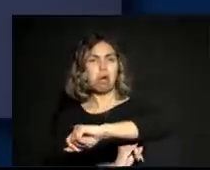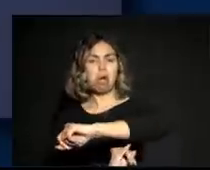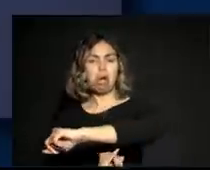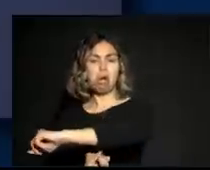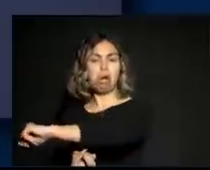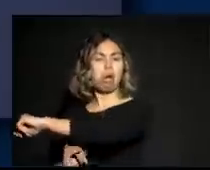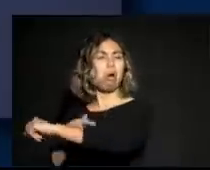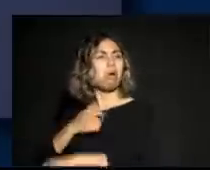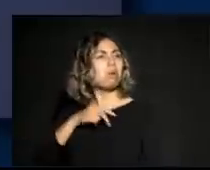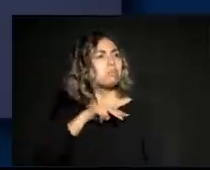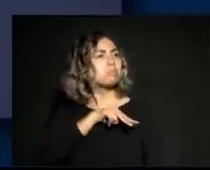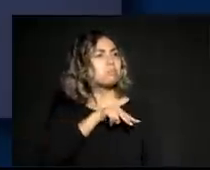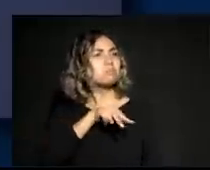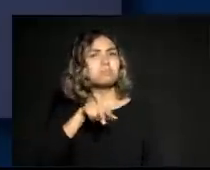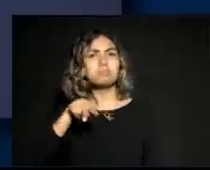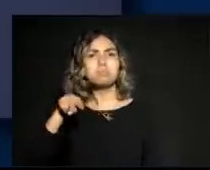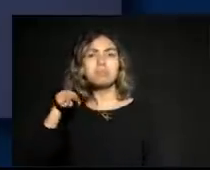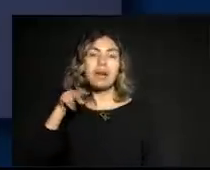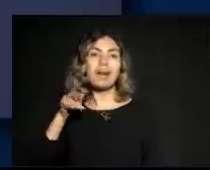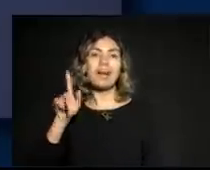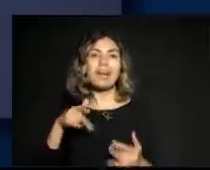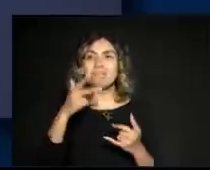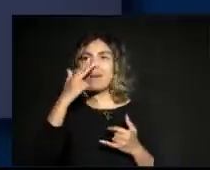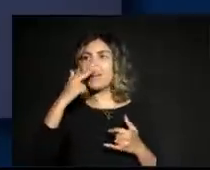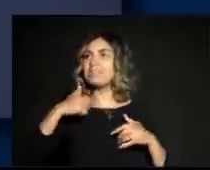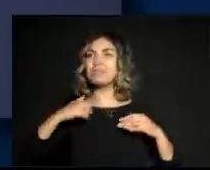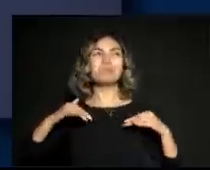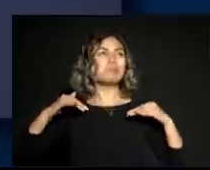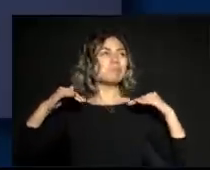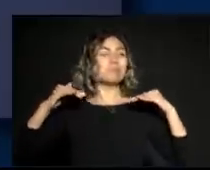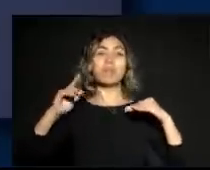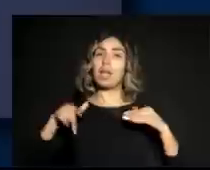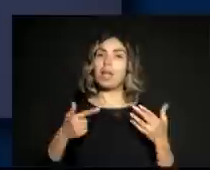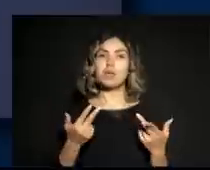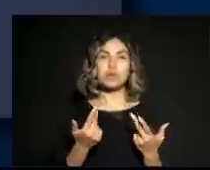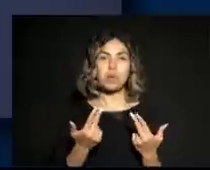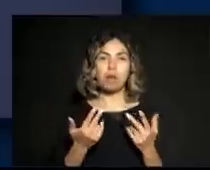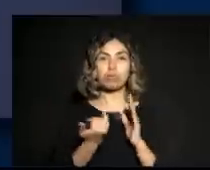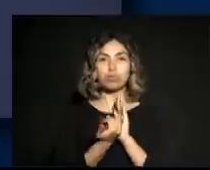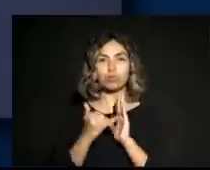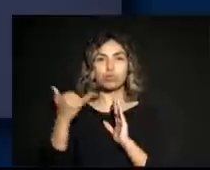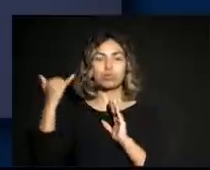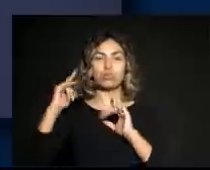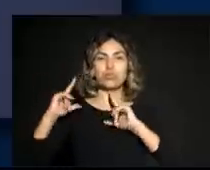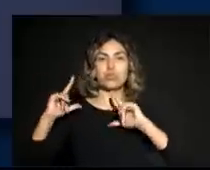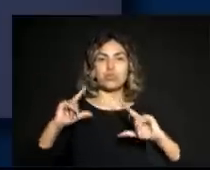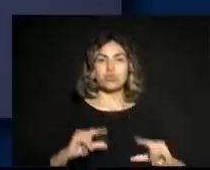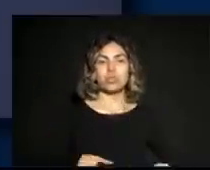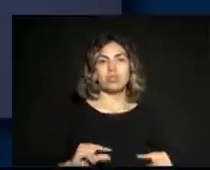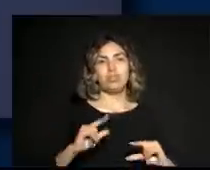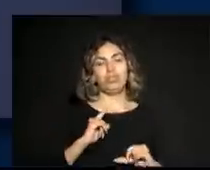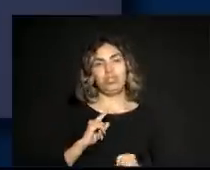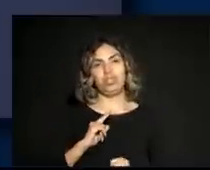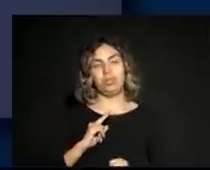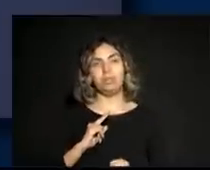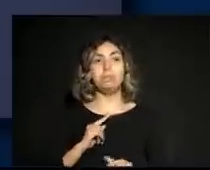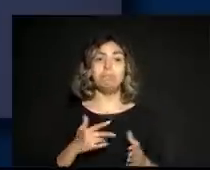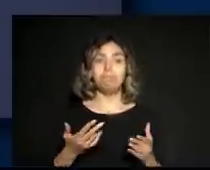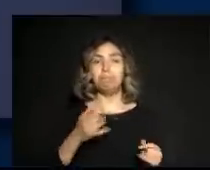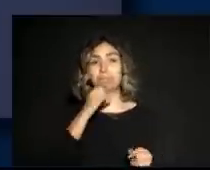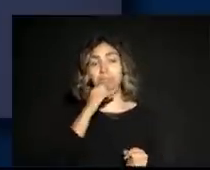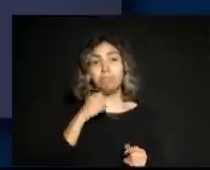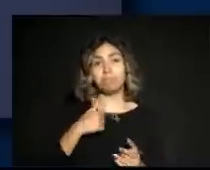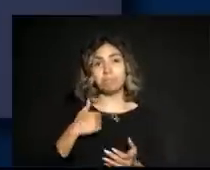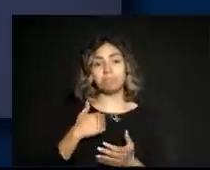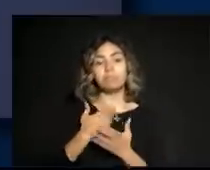nunca viu é isso é um pouquinho desse postinho que o juro tá num patamar civilizado né Eu quando comecei a